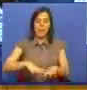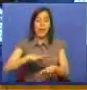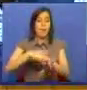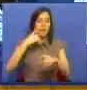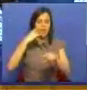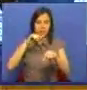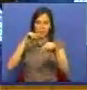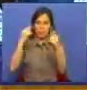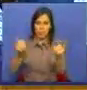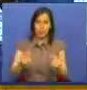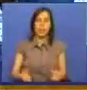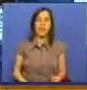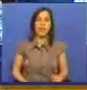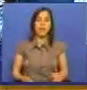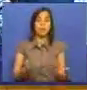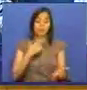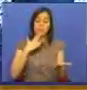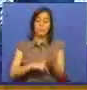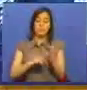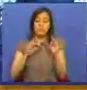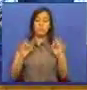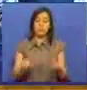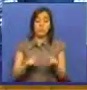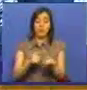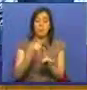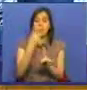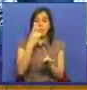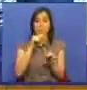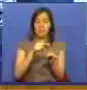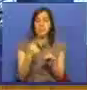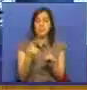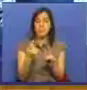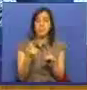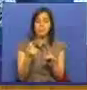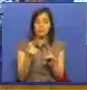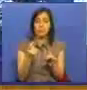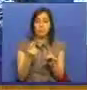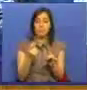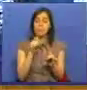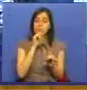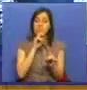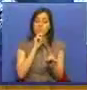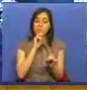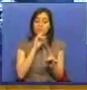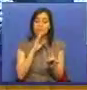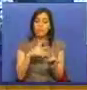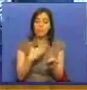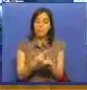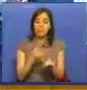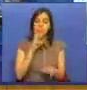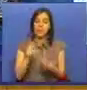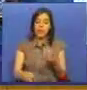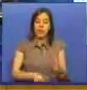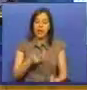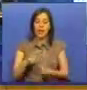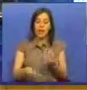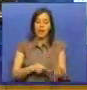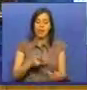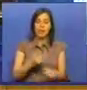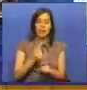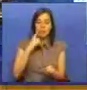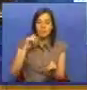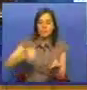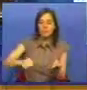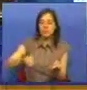administração pública. É de facto a peça que faltava para potenciar uma avaliação de